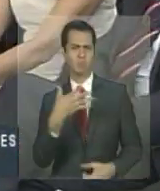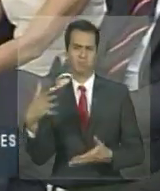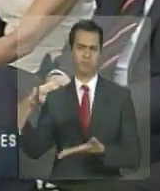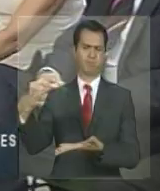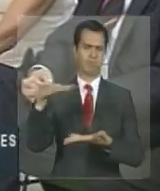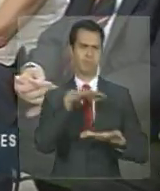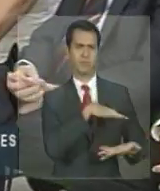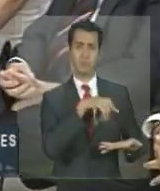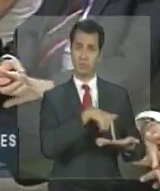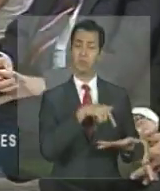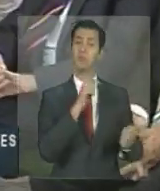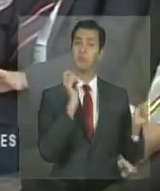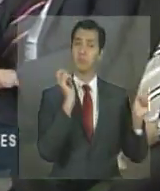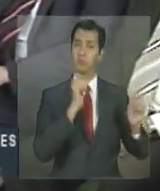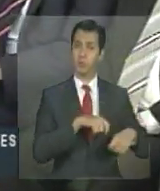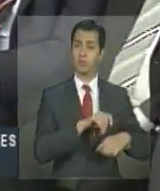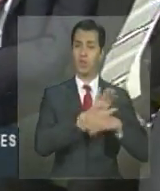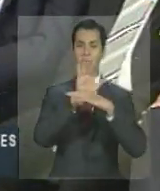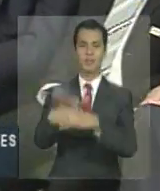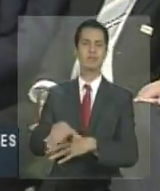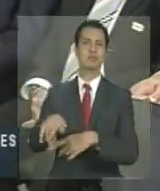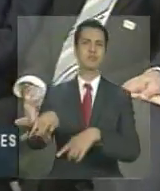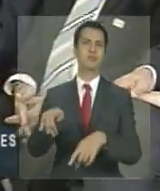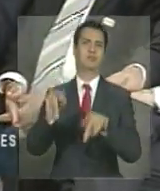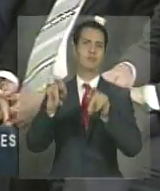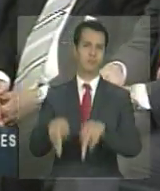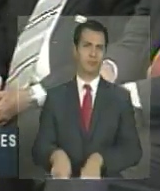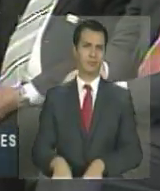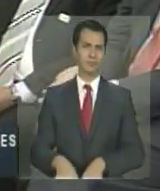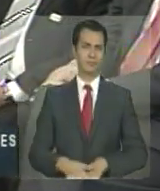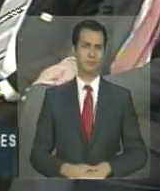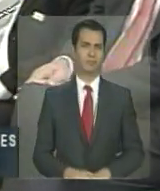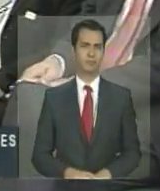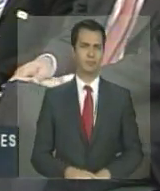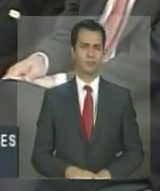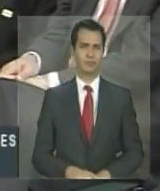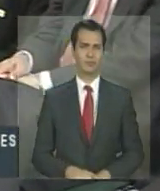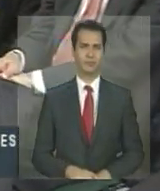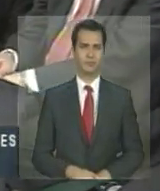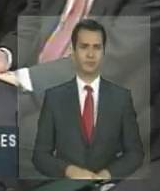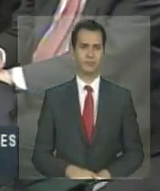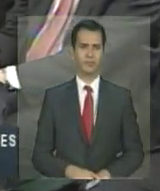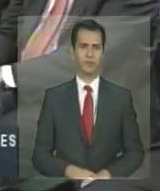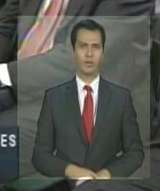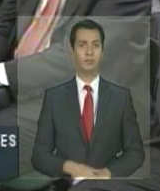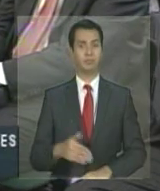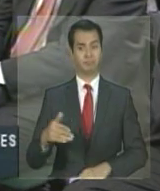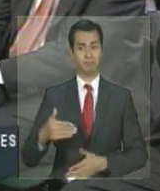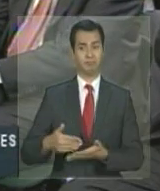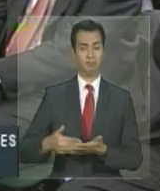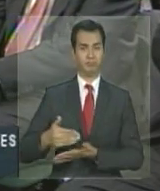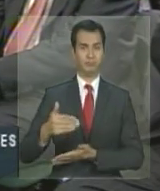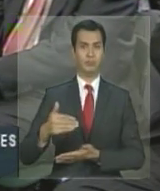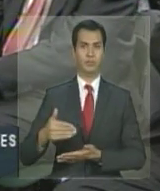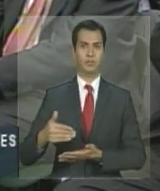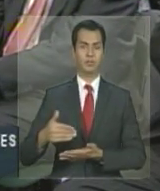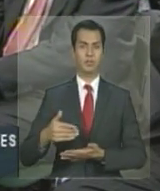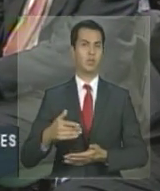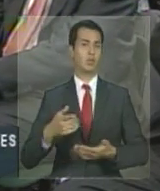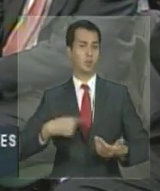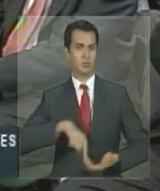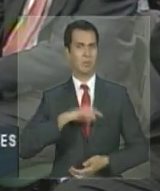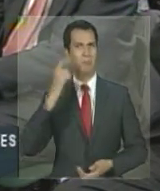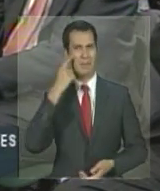que, de fato, são capazes de enfrentar, num primeiro momento, como um primeiro passo. Nós não estamos dizendo que